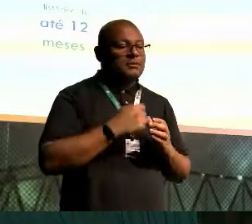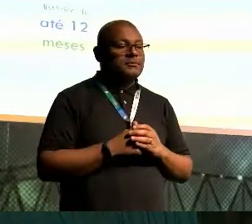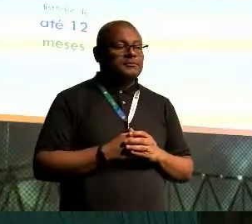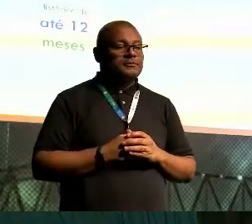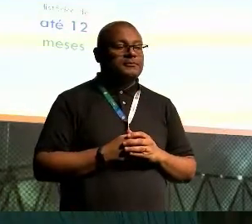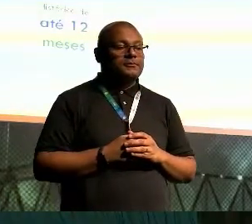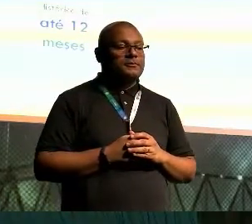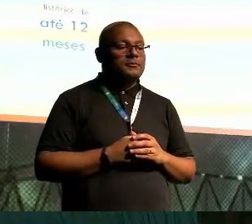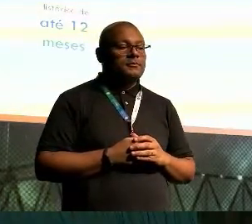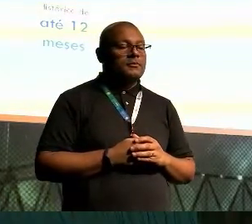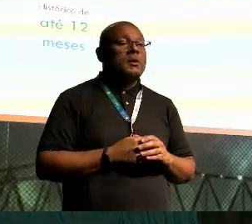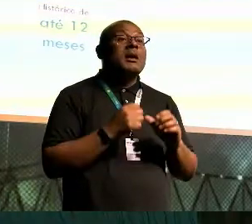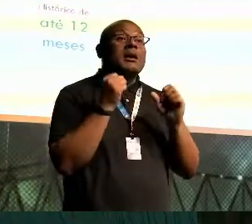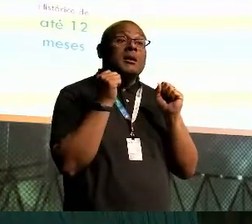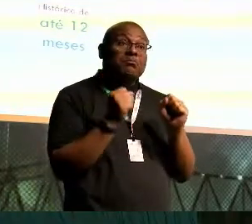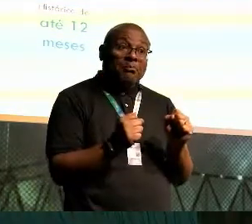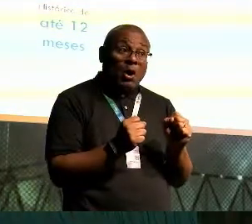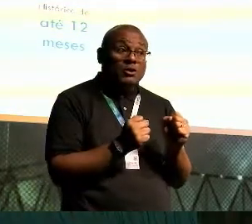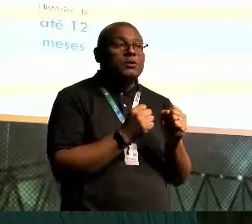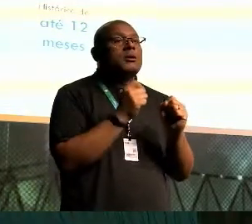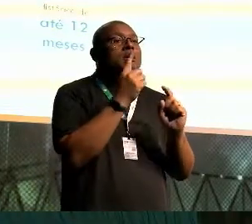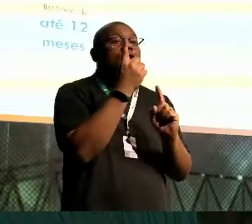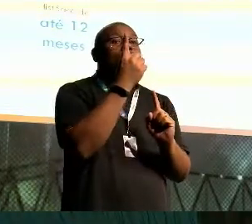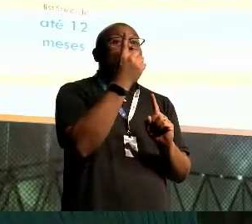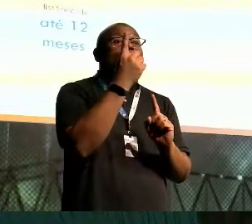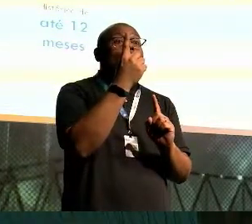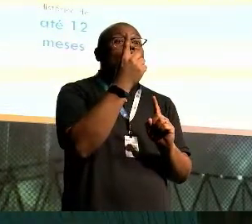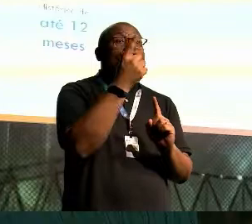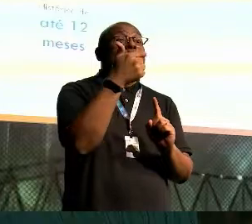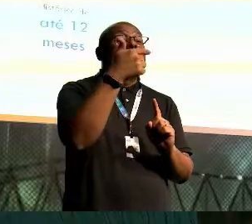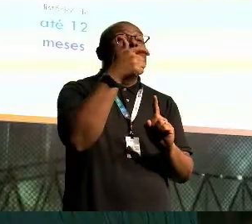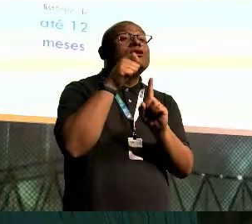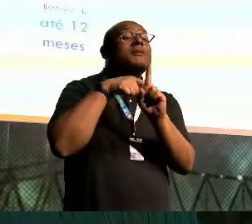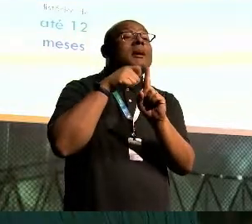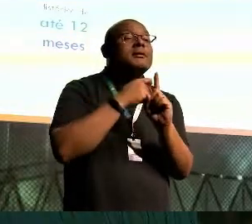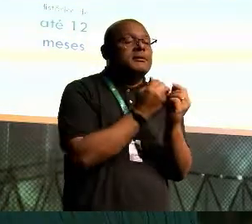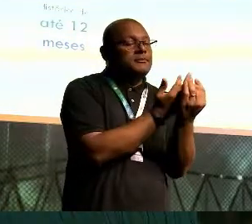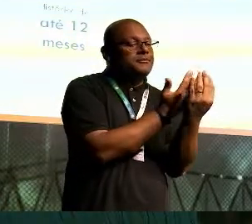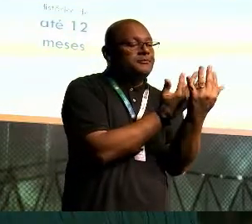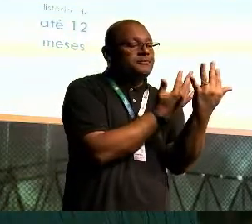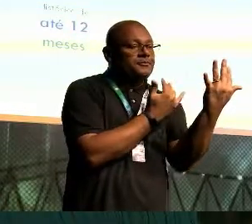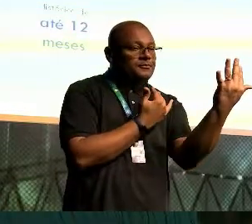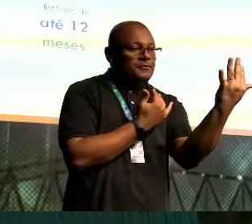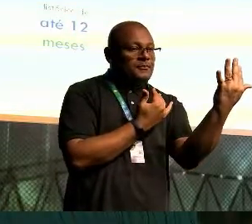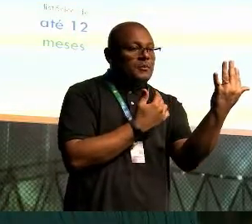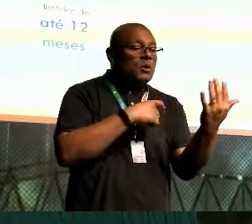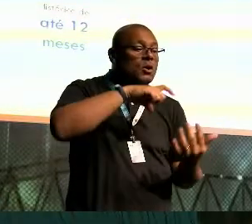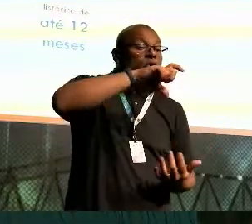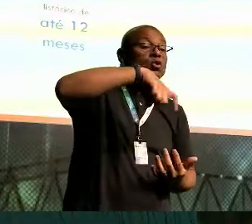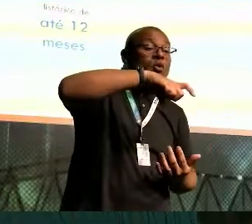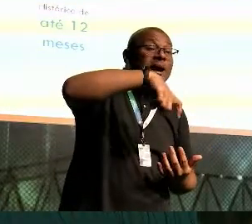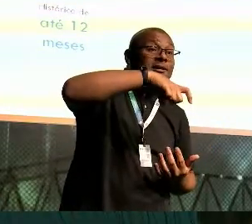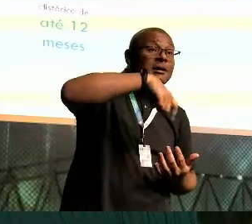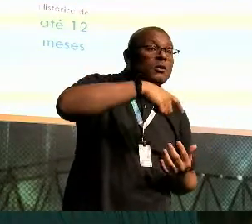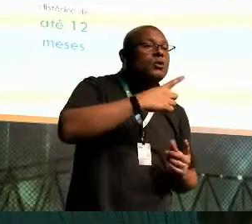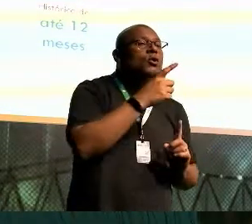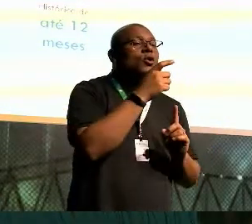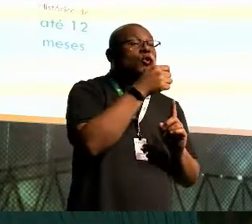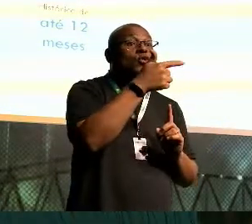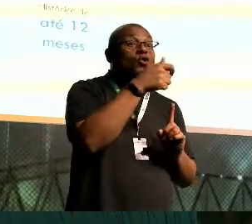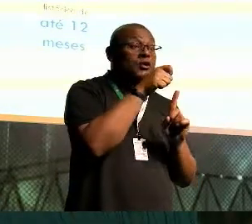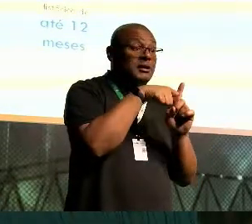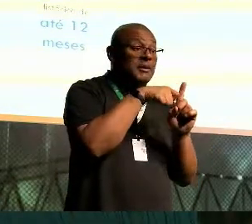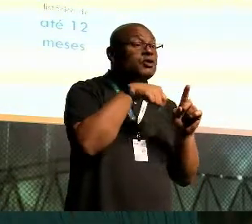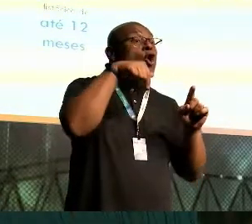Esses dados, eles podem ter um histórico de 12 meses. Tá? Então, por exemplo, transações de cartões de 12 meses atrás, e você pode dar o